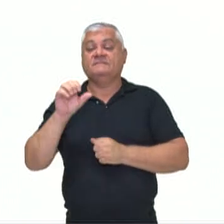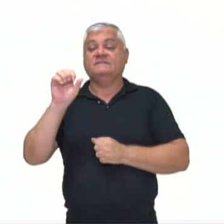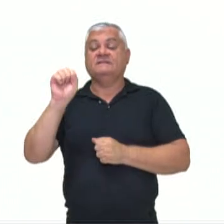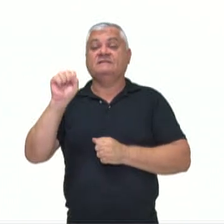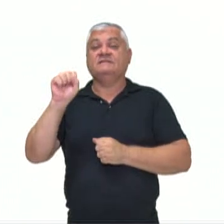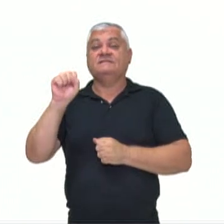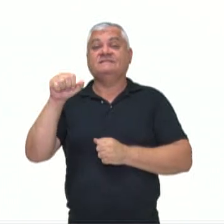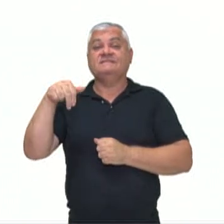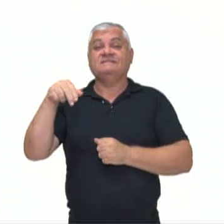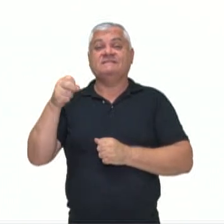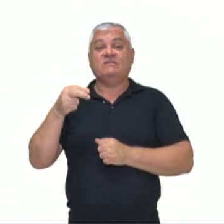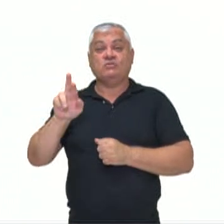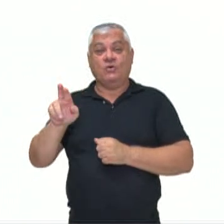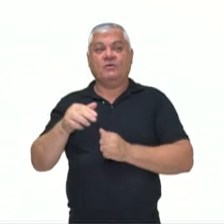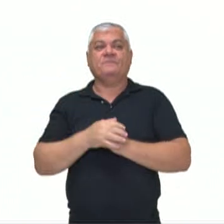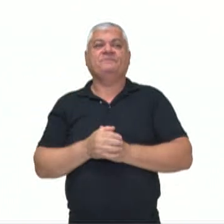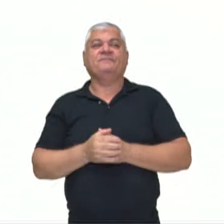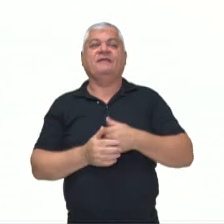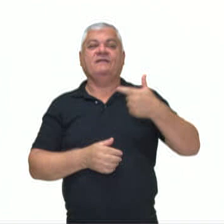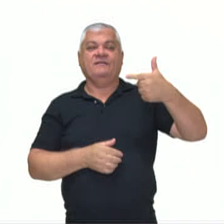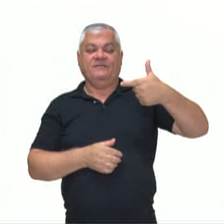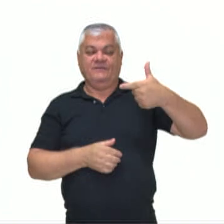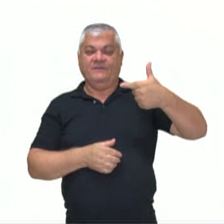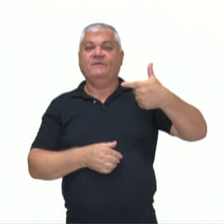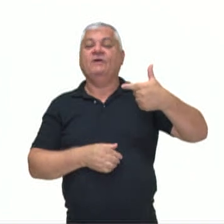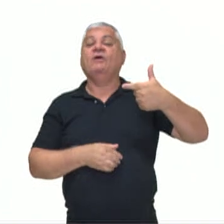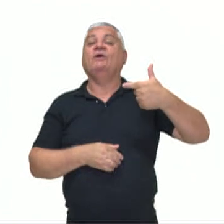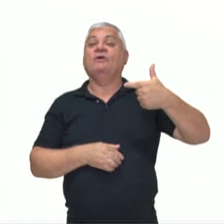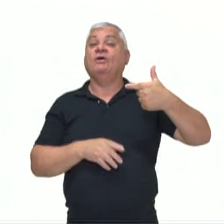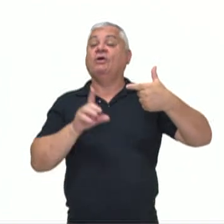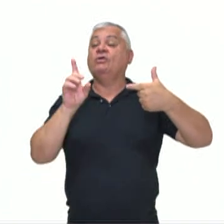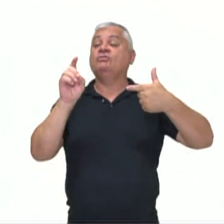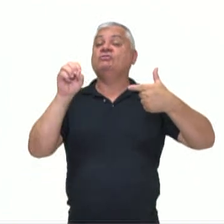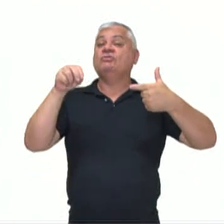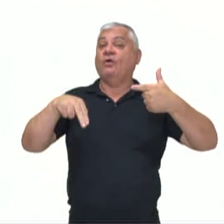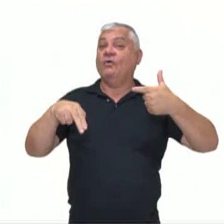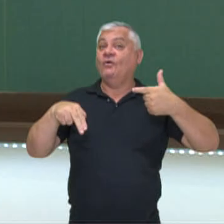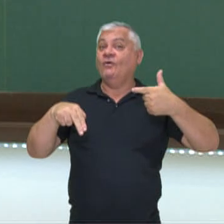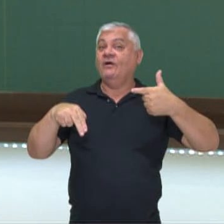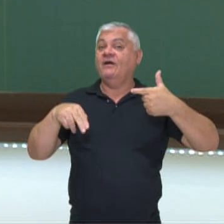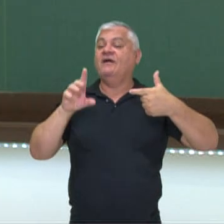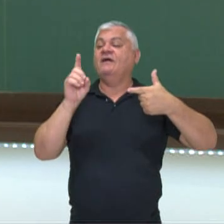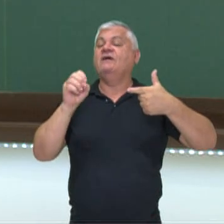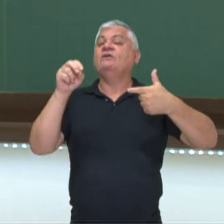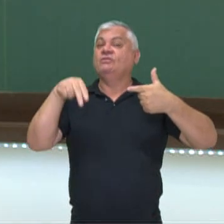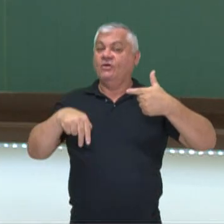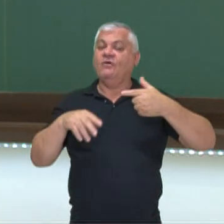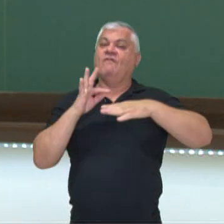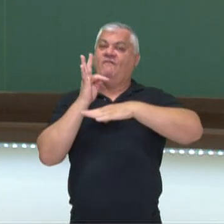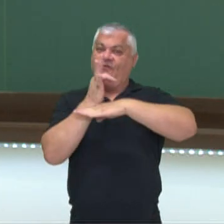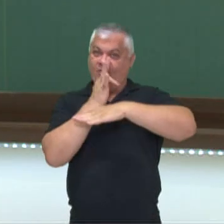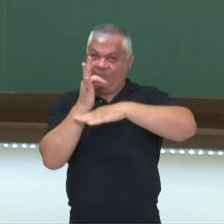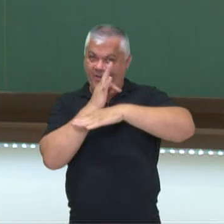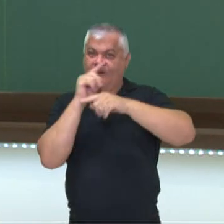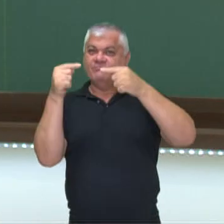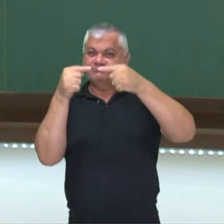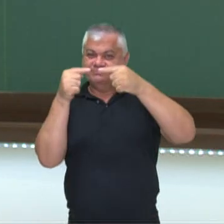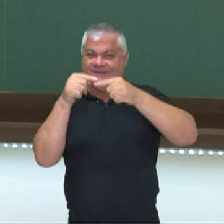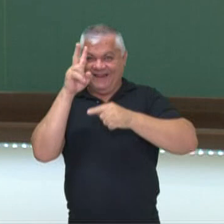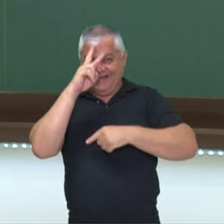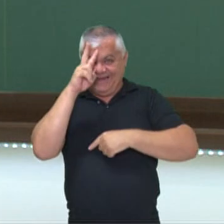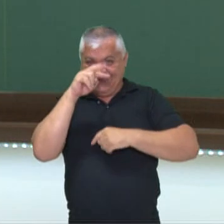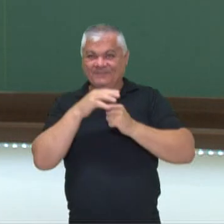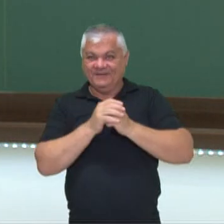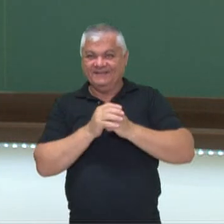Alonso. 2, olá, don Alonso. De senhor para don, mostra formalidade. Lembram lá que o título